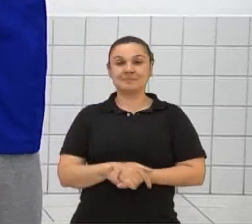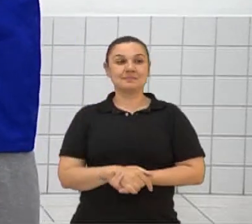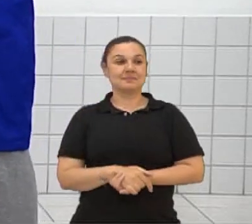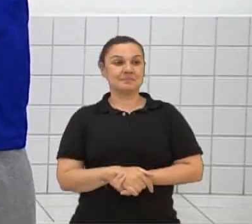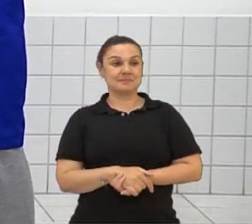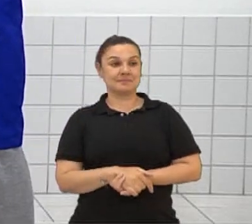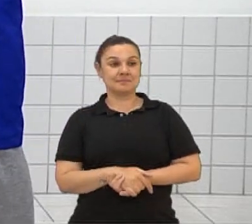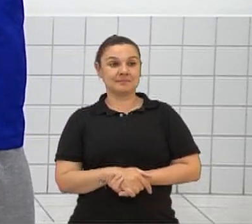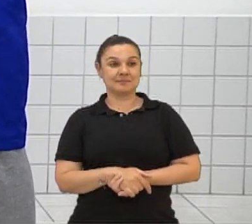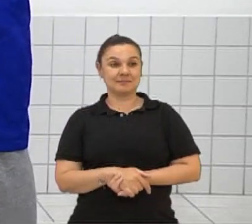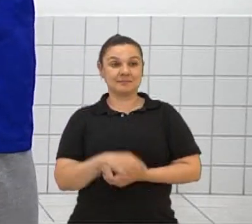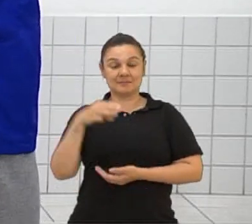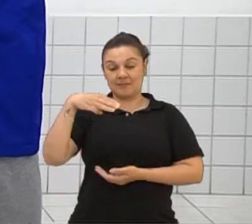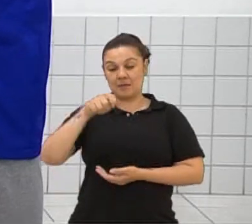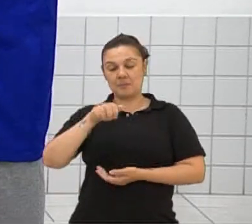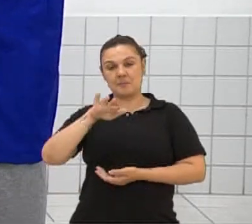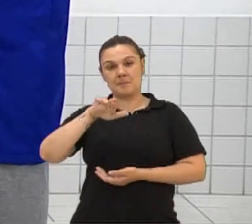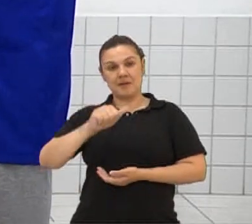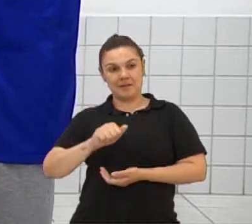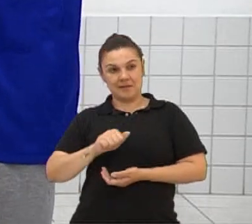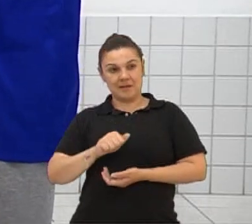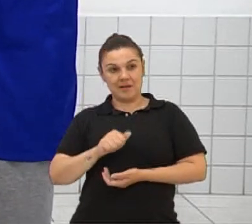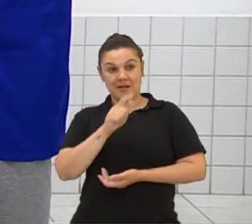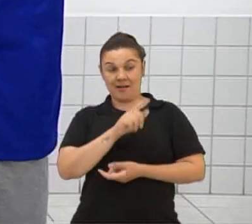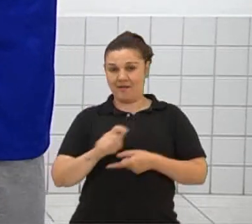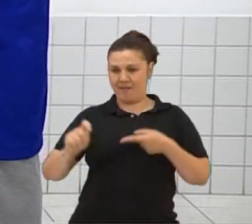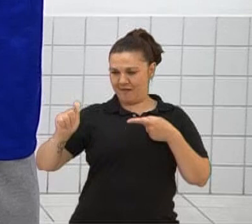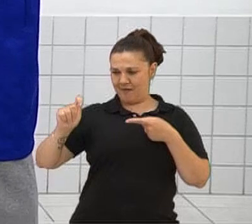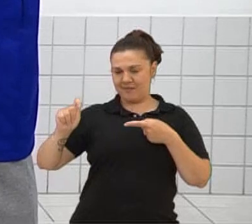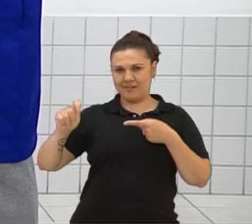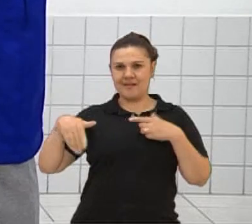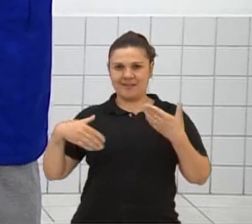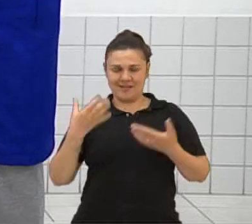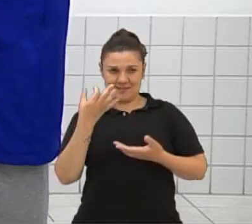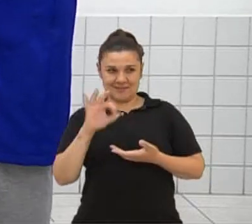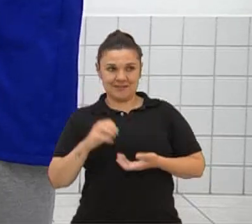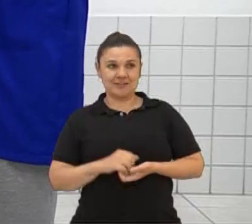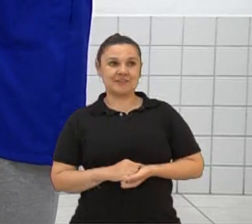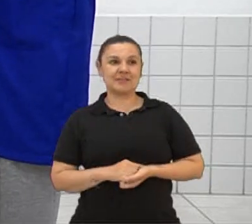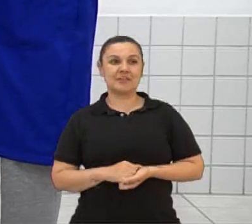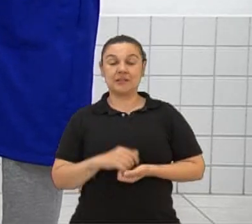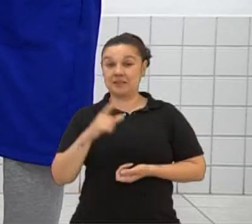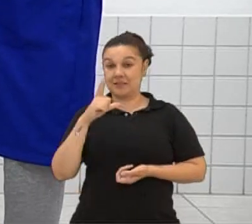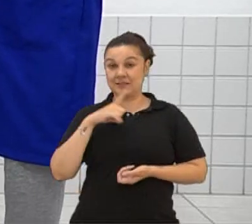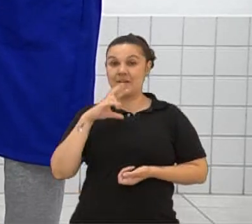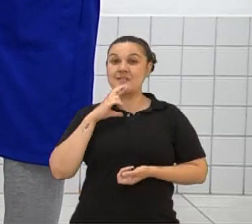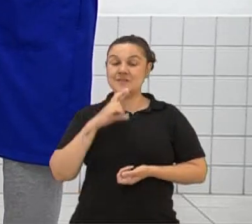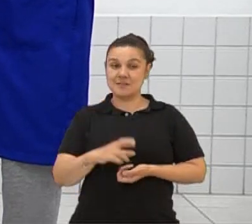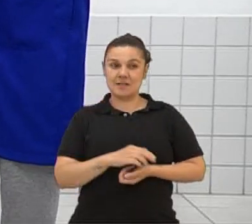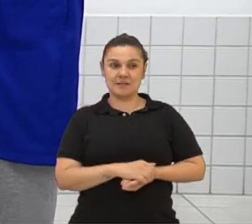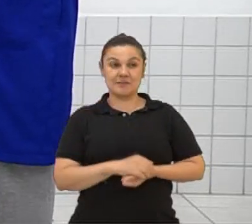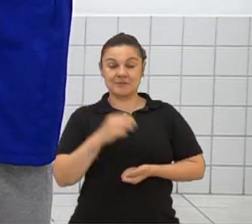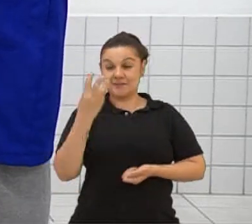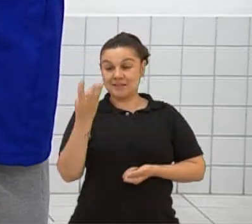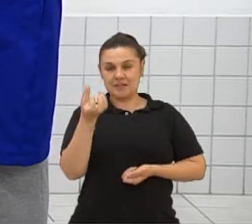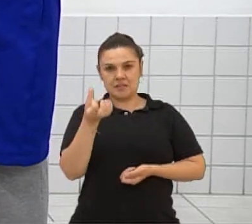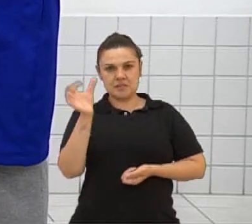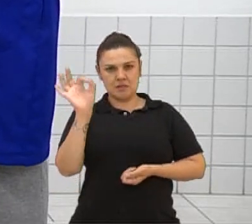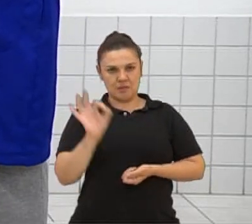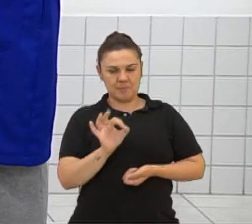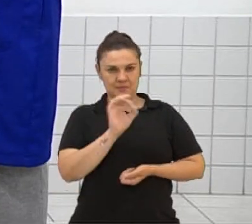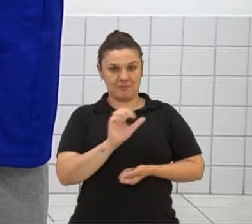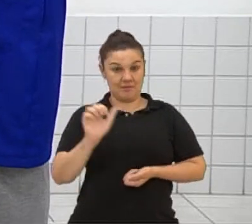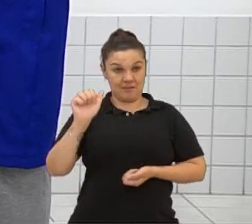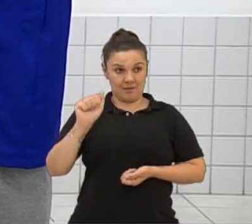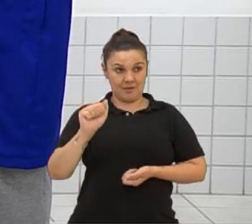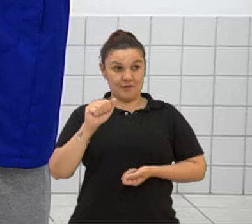aqui, ó. Tem a Maria Cruz da Silva, falou que é a alternativa A. Será que ela acertou, professor? Vamos lá. Nós temos aqui o resultado, olha, 36% falou que é